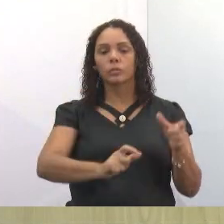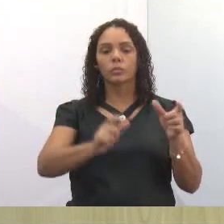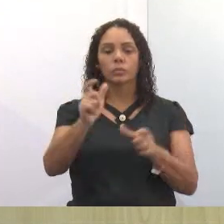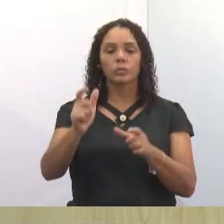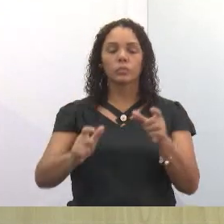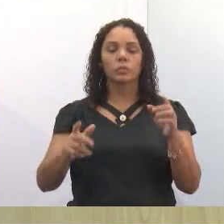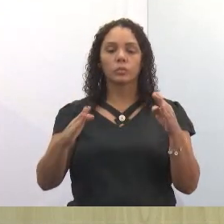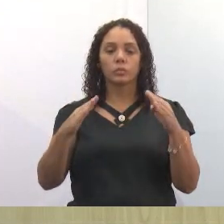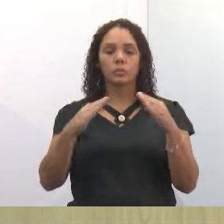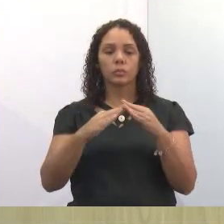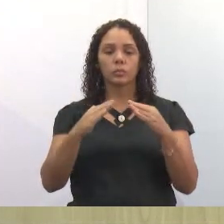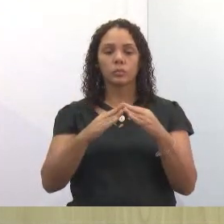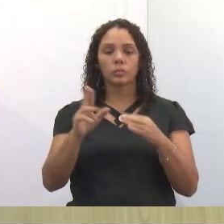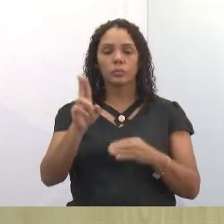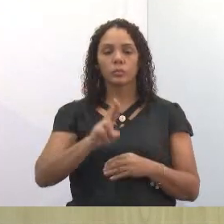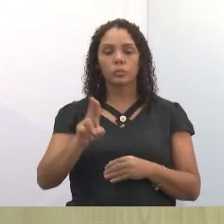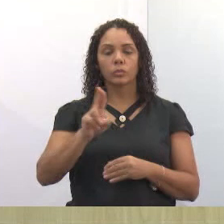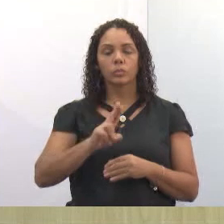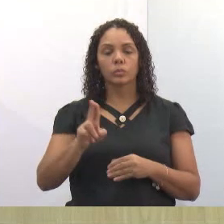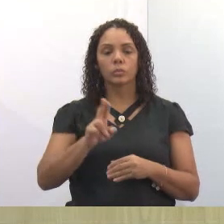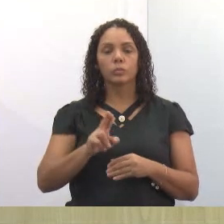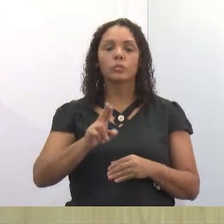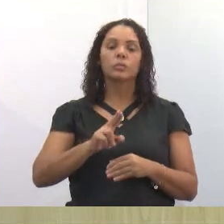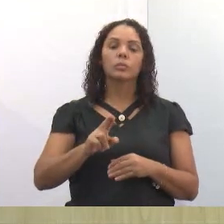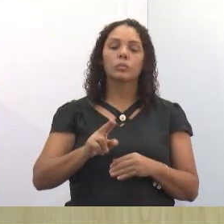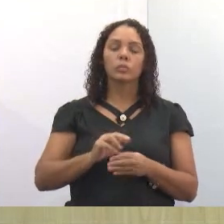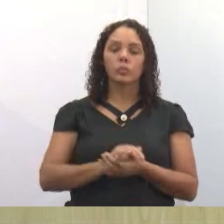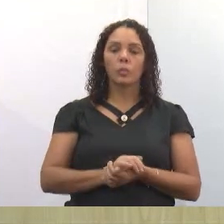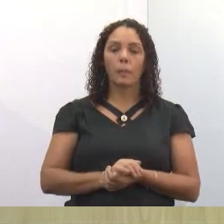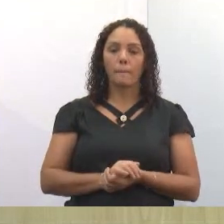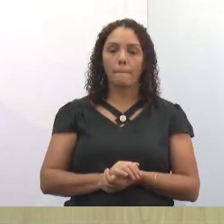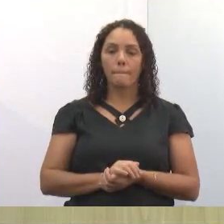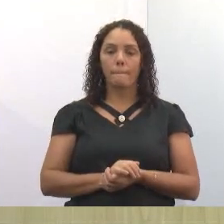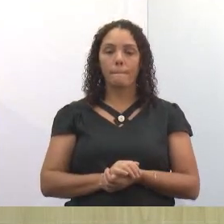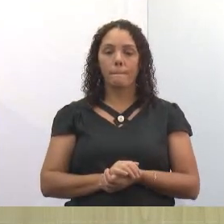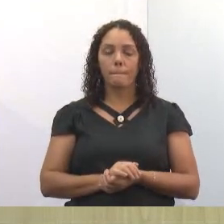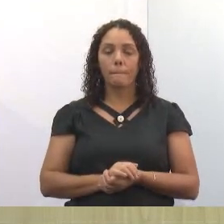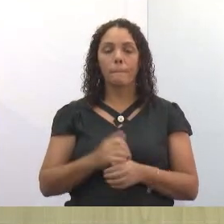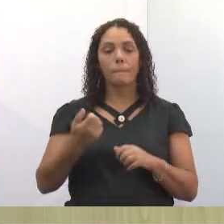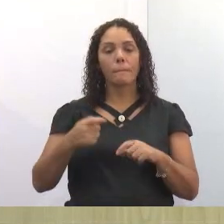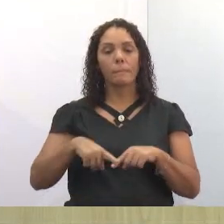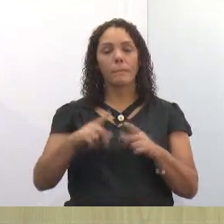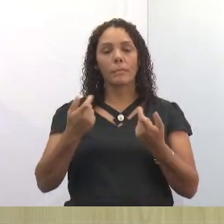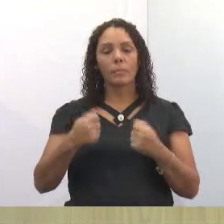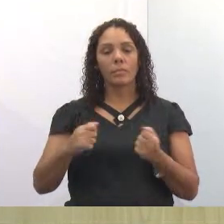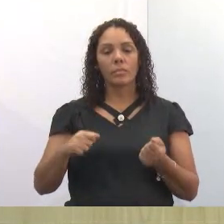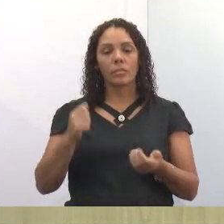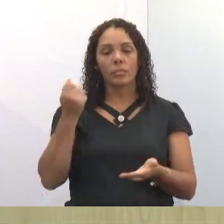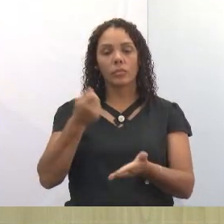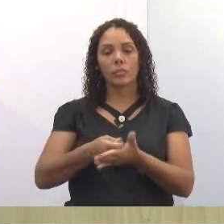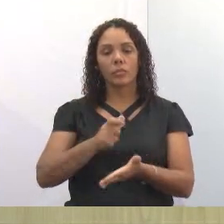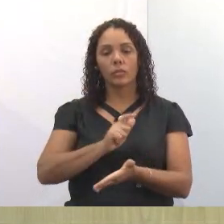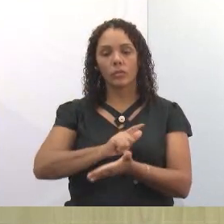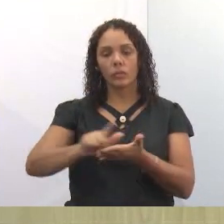fossas sépticas, o que os obriga a pagar pela limpeza regular desse sistema.